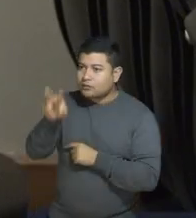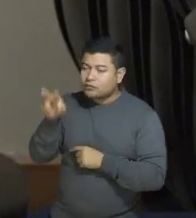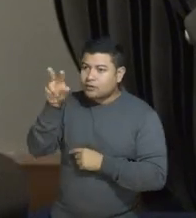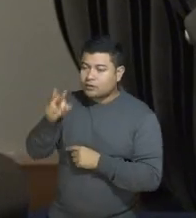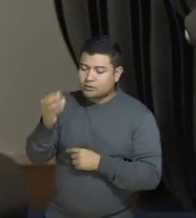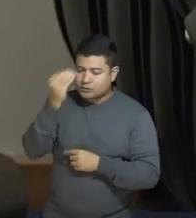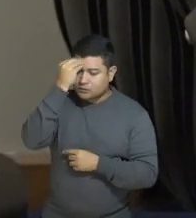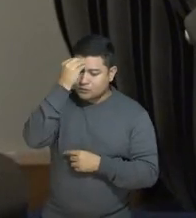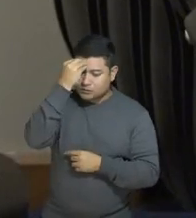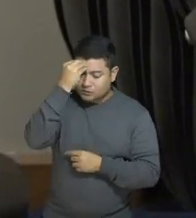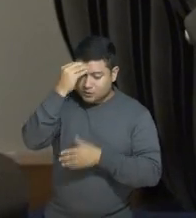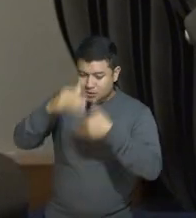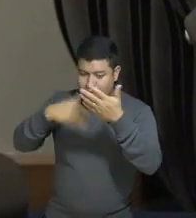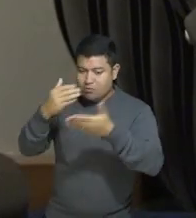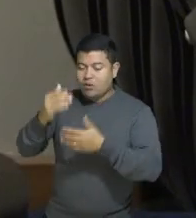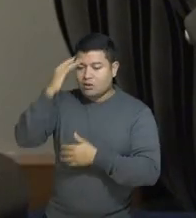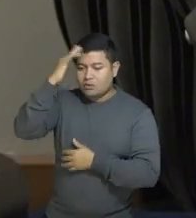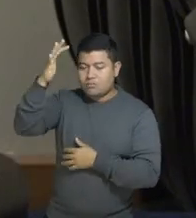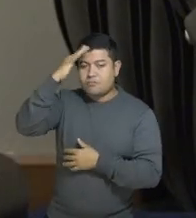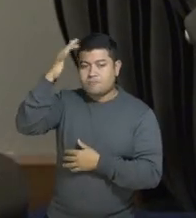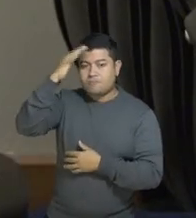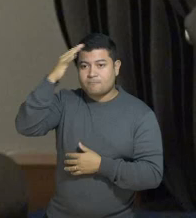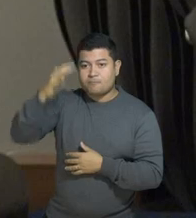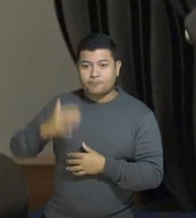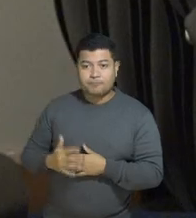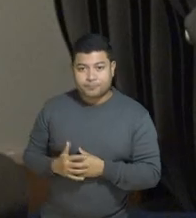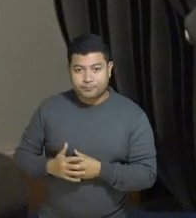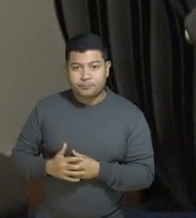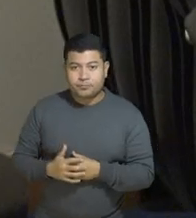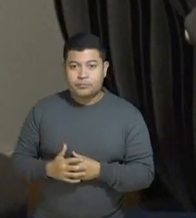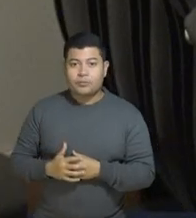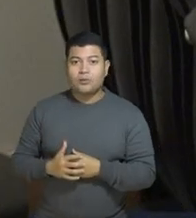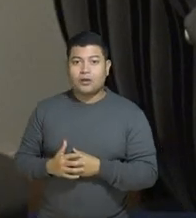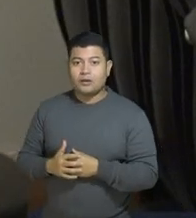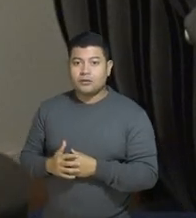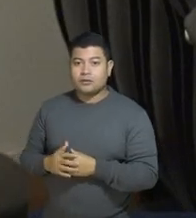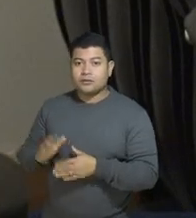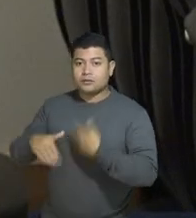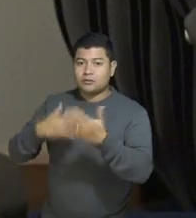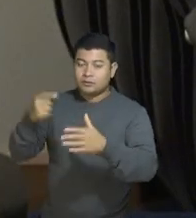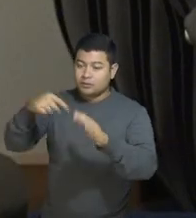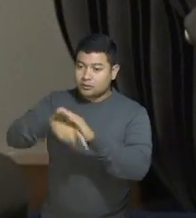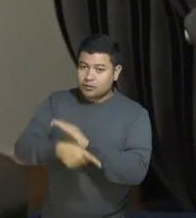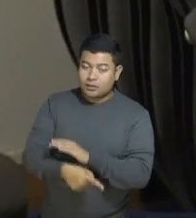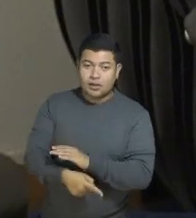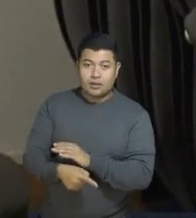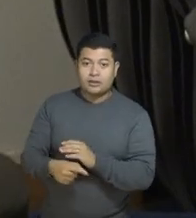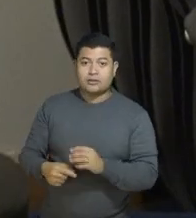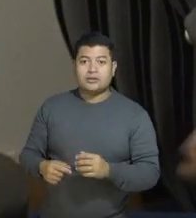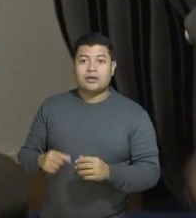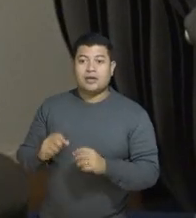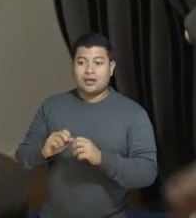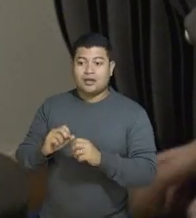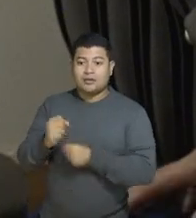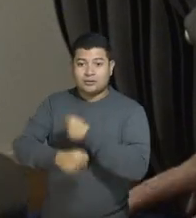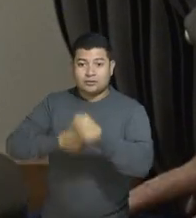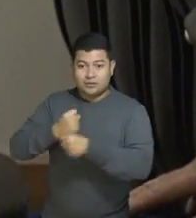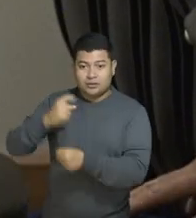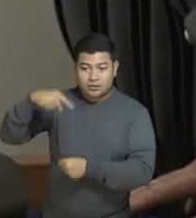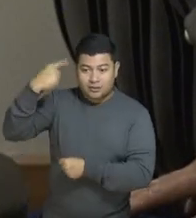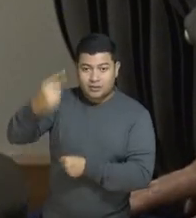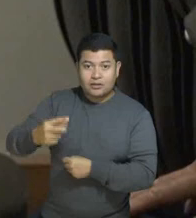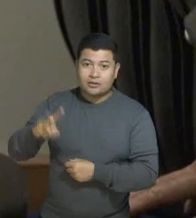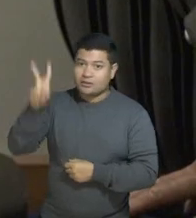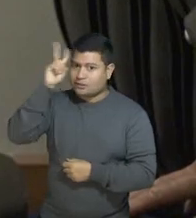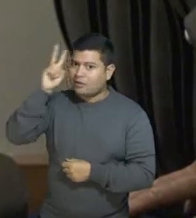informações, todos os conhecimentos. E a partir dali conseguir aprofundar. Mas o ano que vem terá o segundo, né? Eu acredito que vai ter,